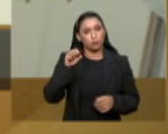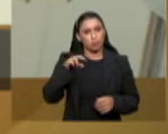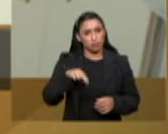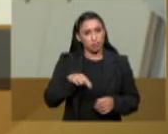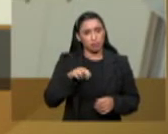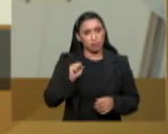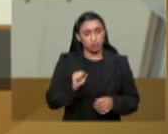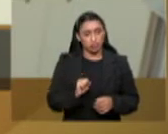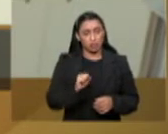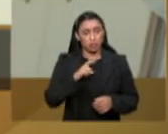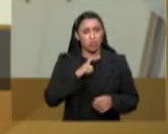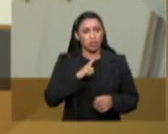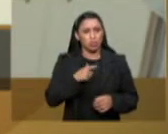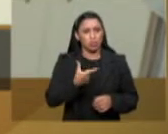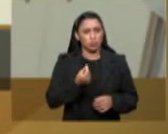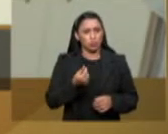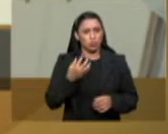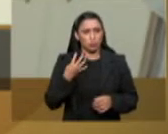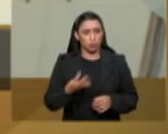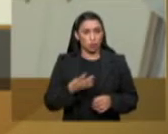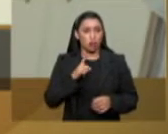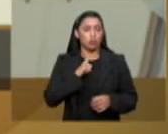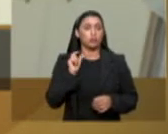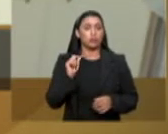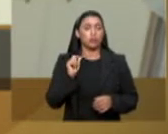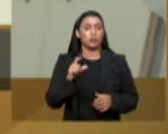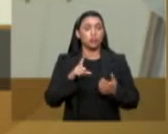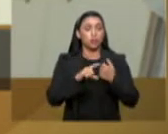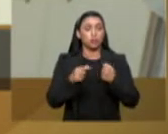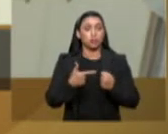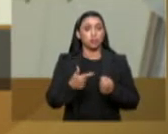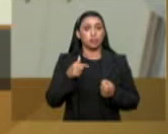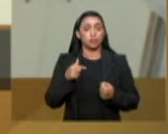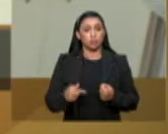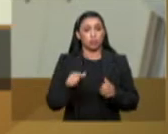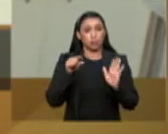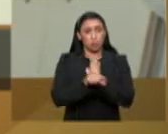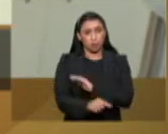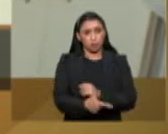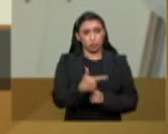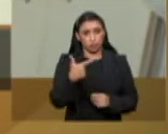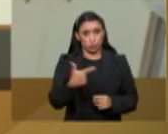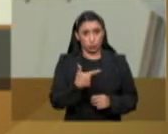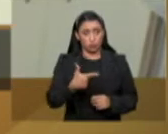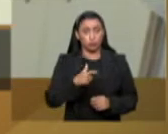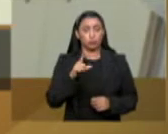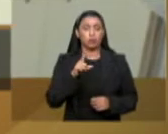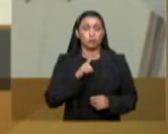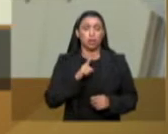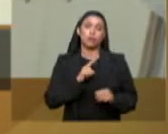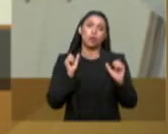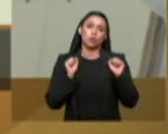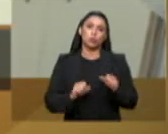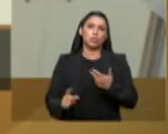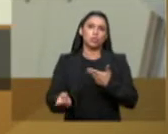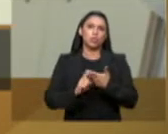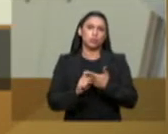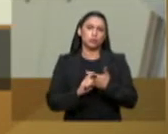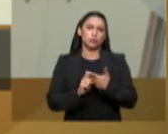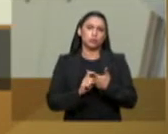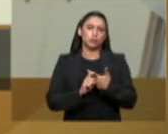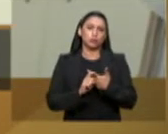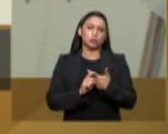lei, a Lei 10.865, que no seu artigo 27, parágrafo 2º, possibilitou que o Poder Executivo, por um